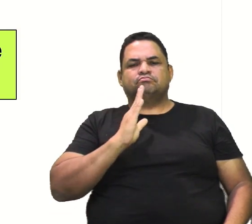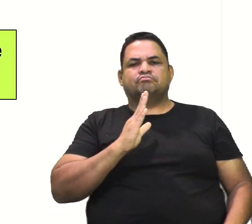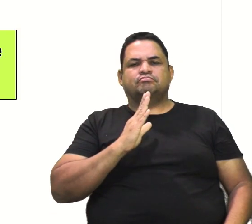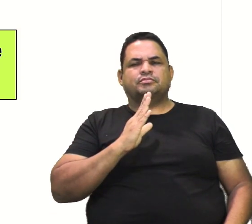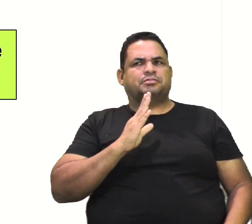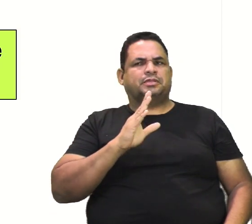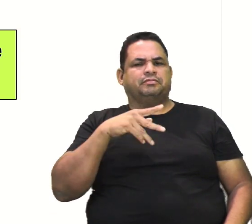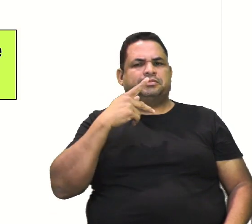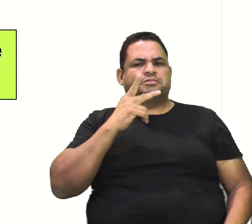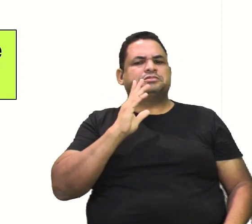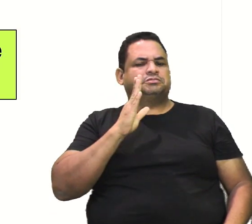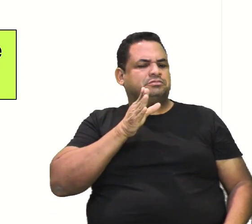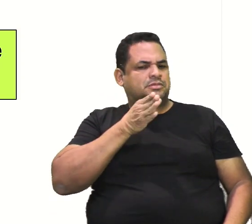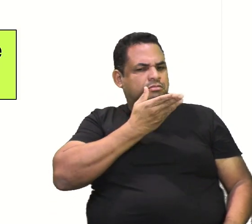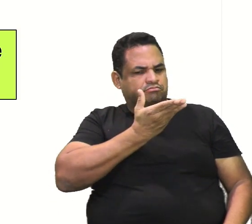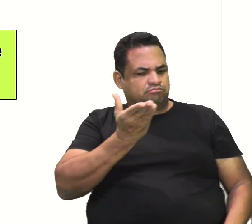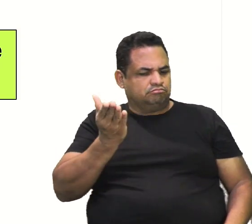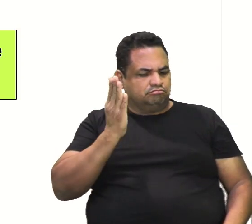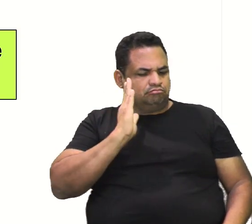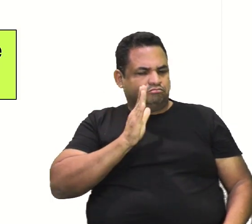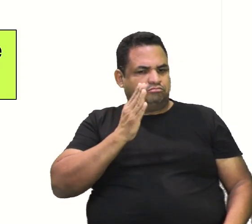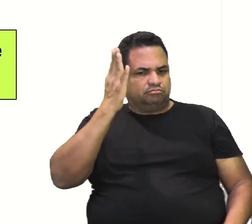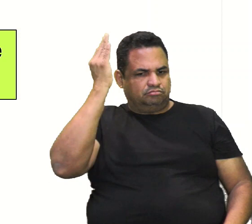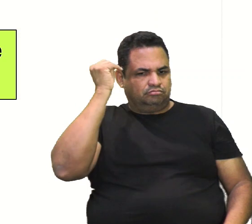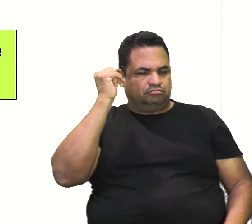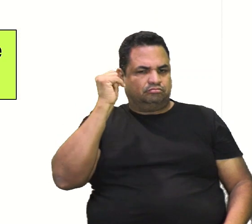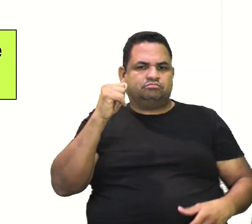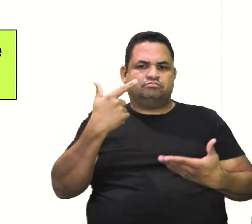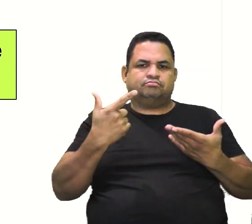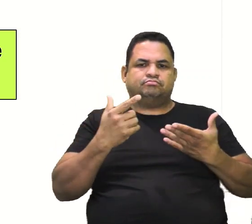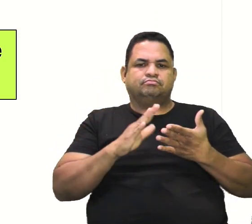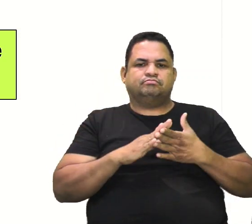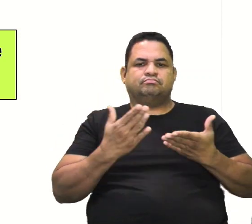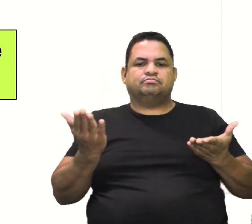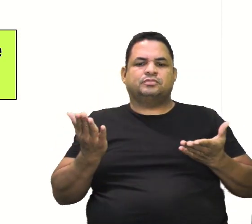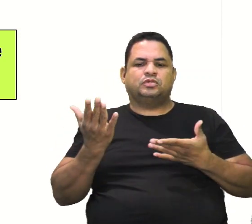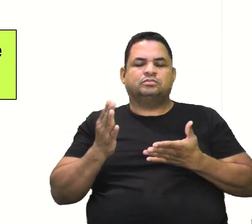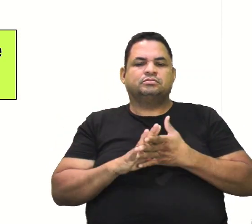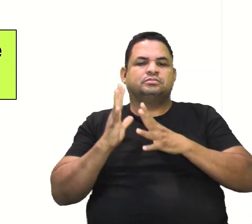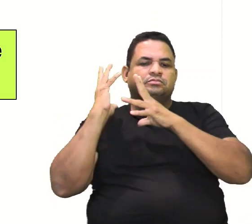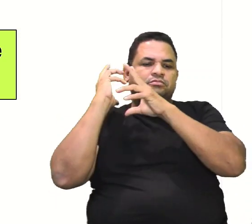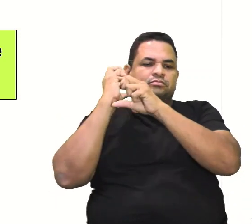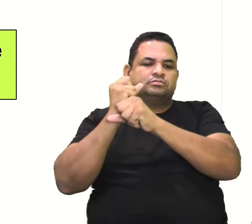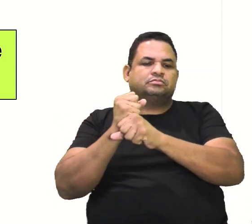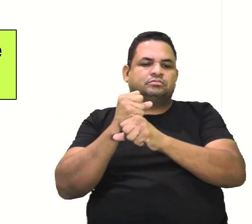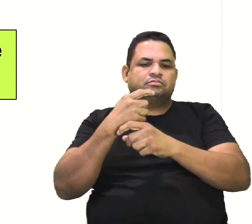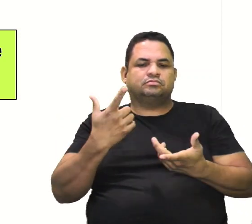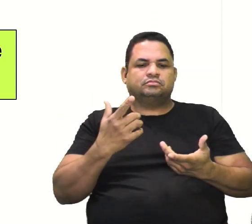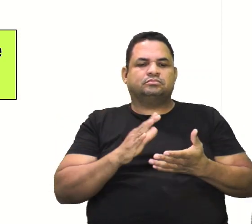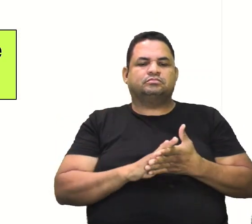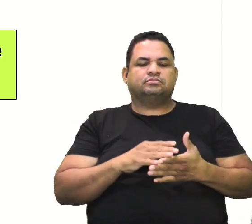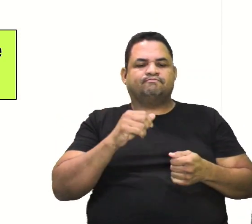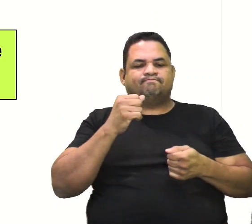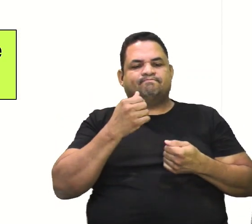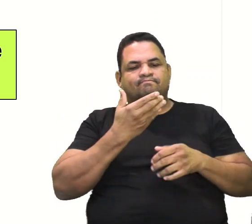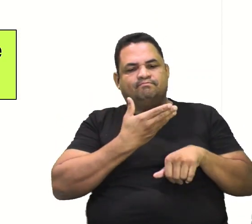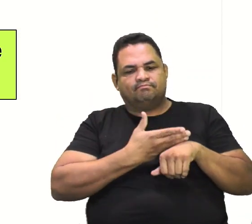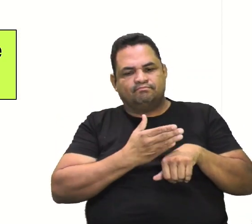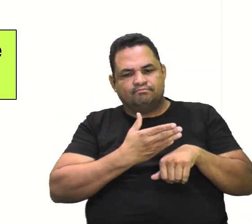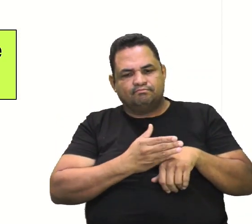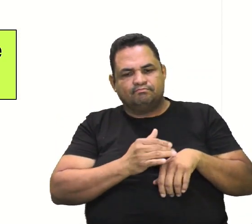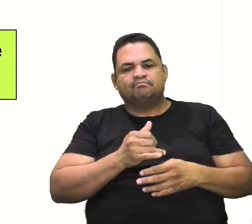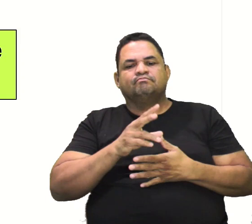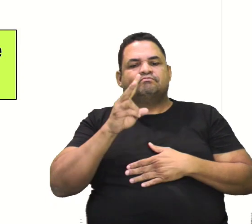eles já sabem? Pode, eles até já sabem, mas é bom revisar, não vai? Então é bom, sabe? Porque revisando,